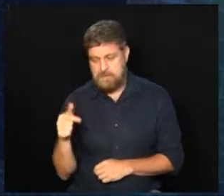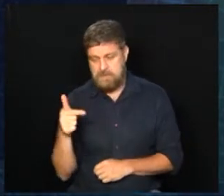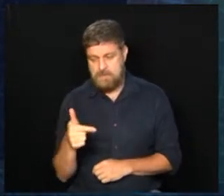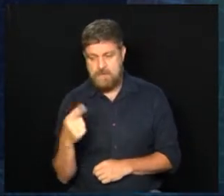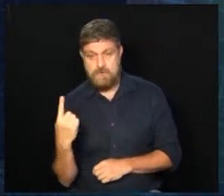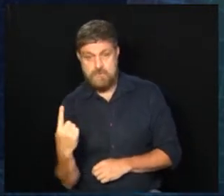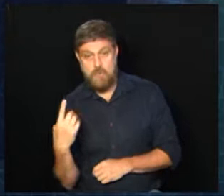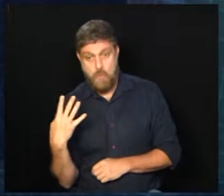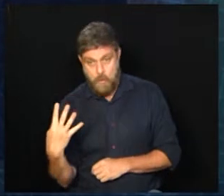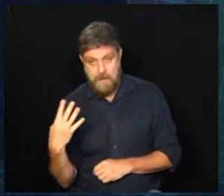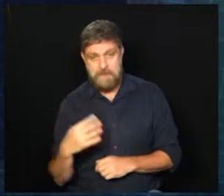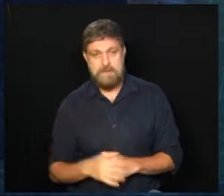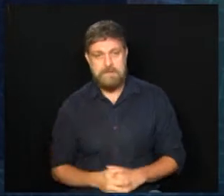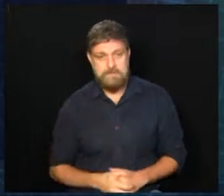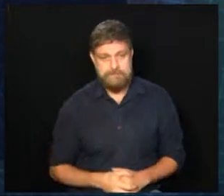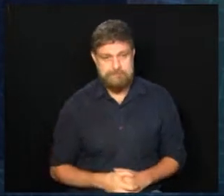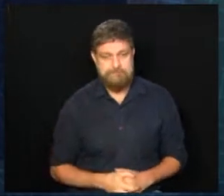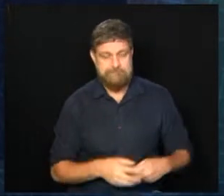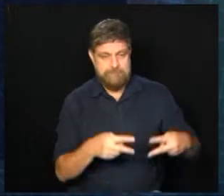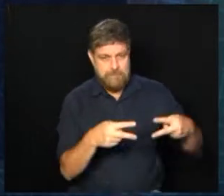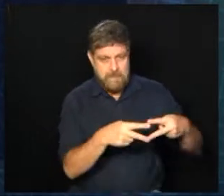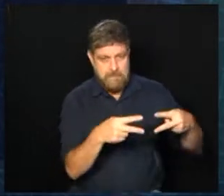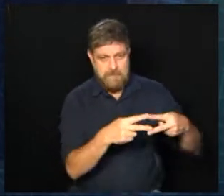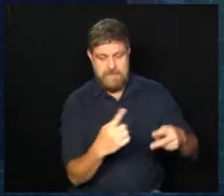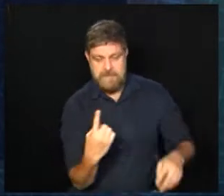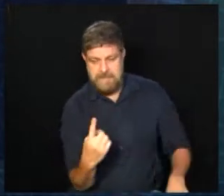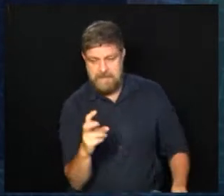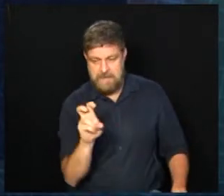23.214 casos da Covid-19. Paulínia,